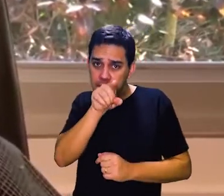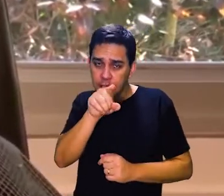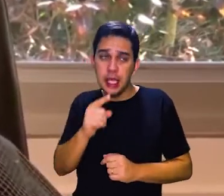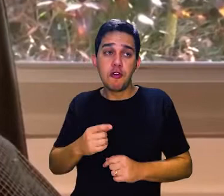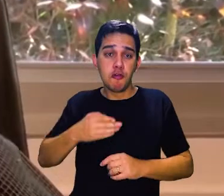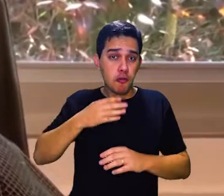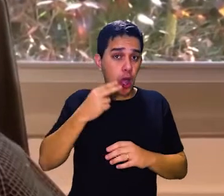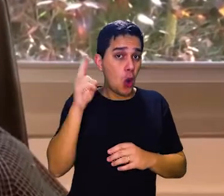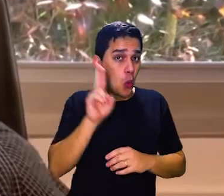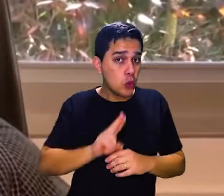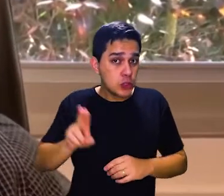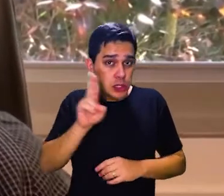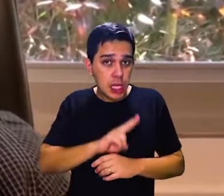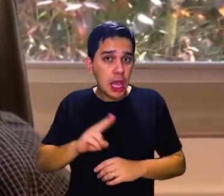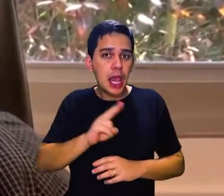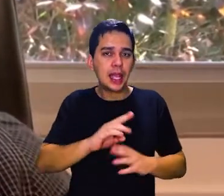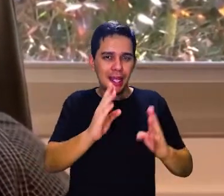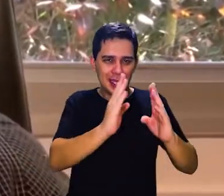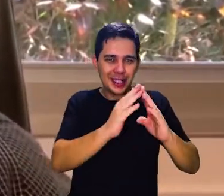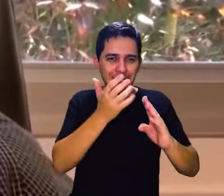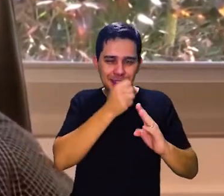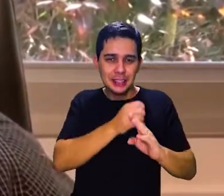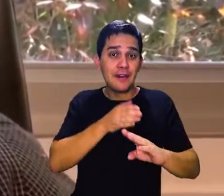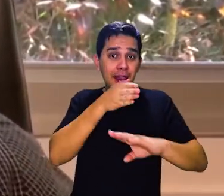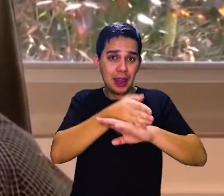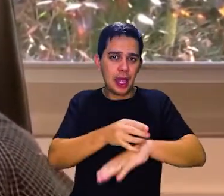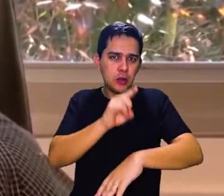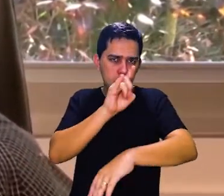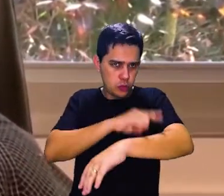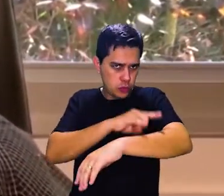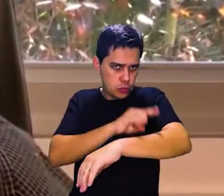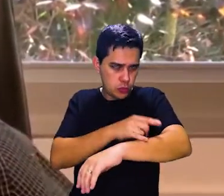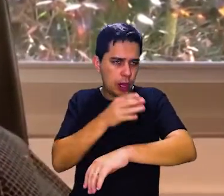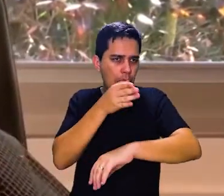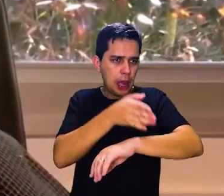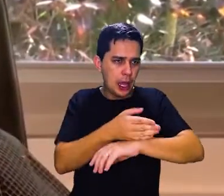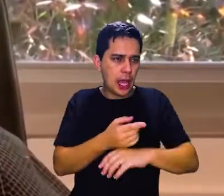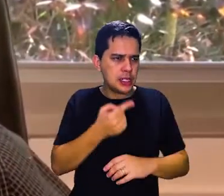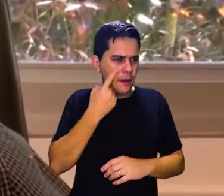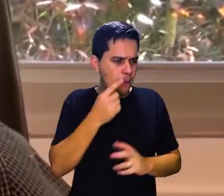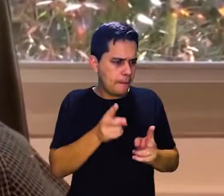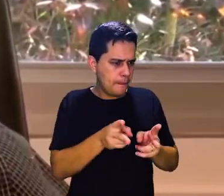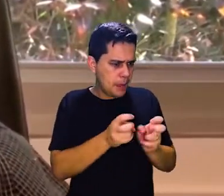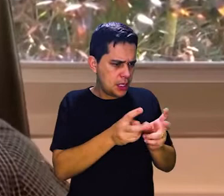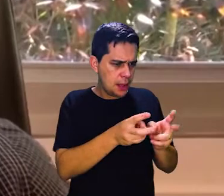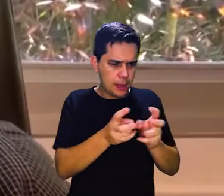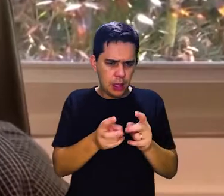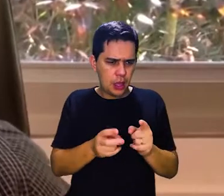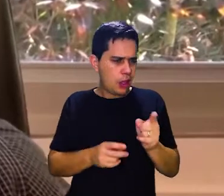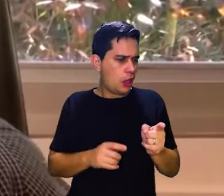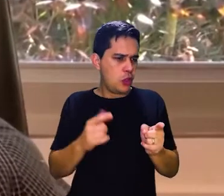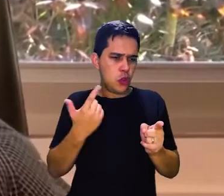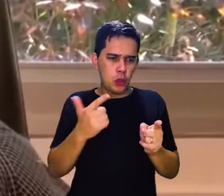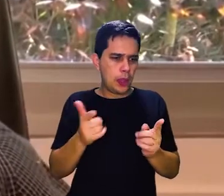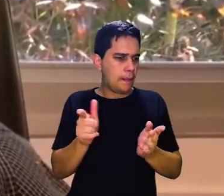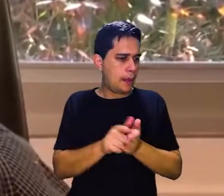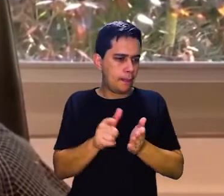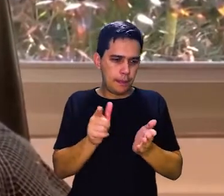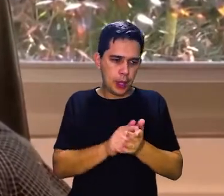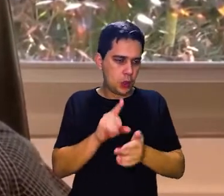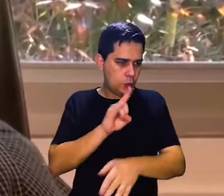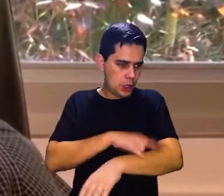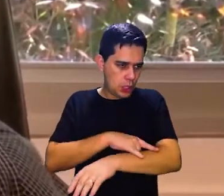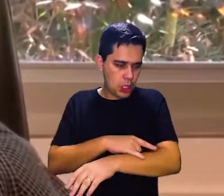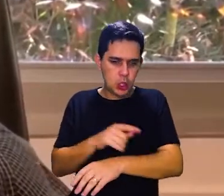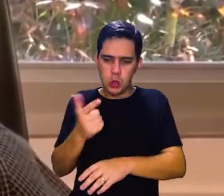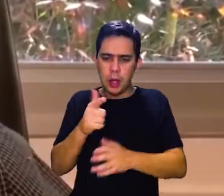verificar que no banheiro do posto de salvamento está faltando papel